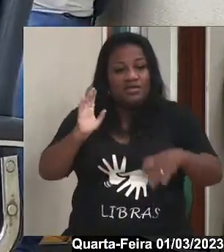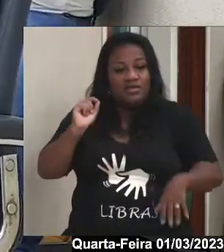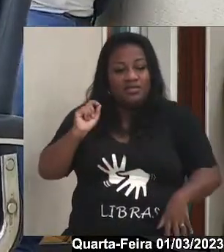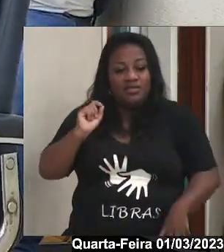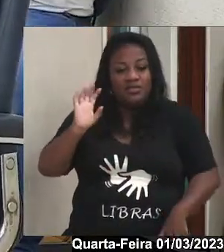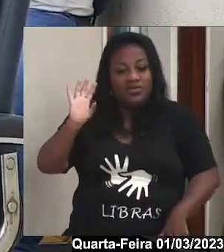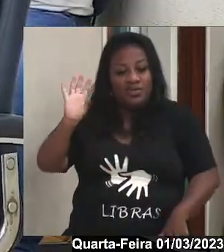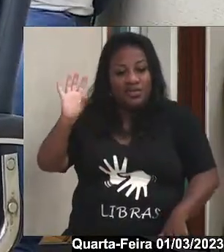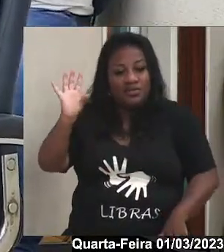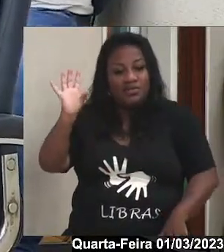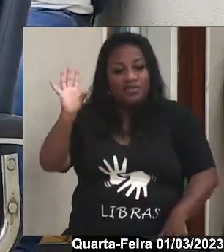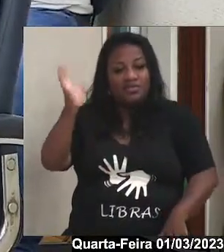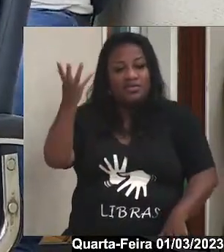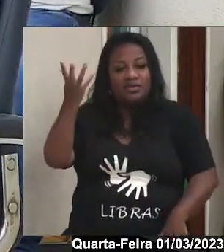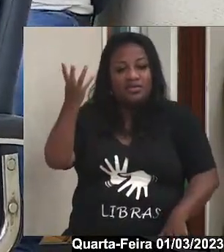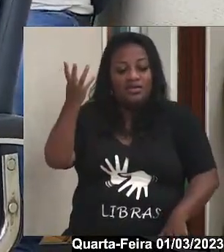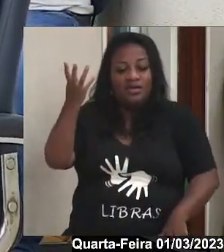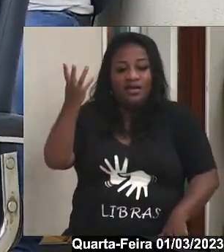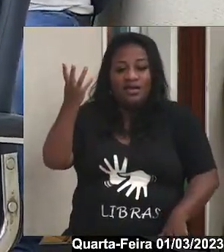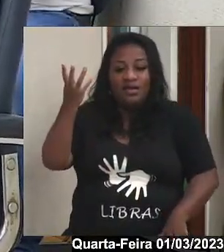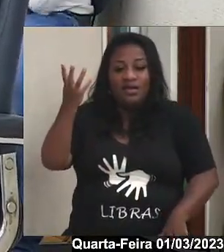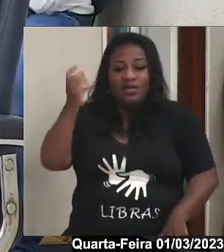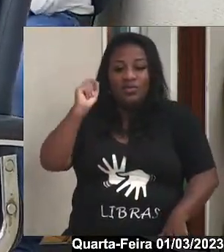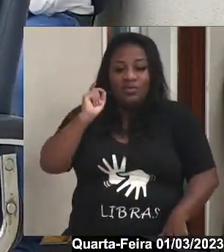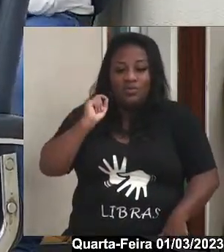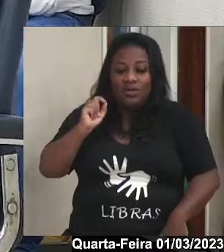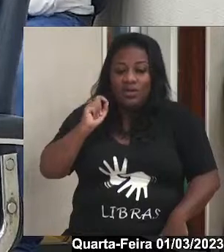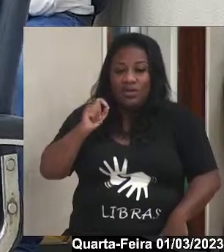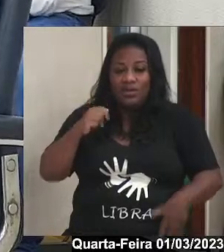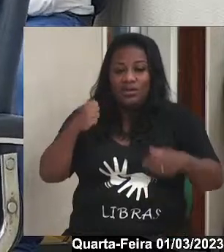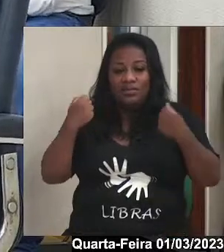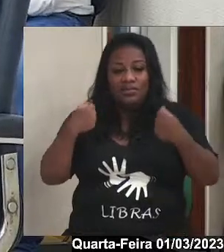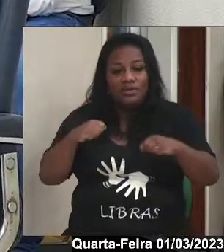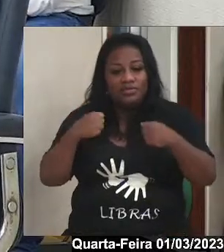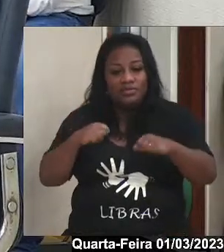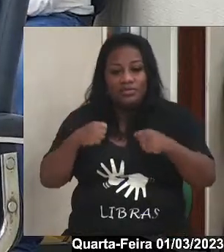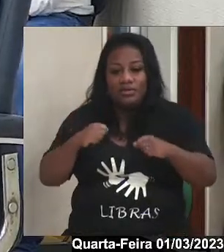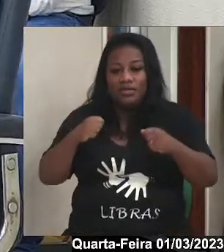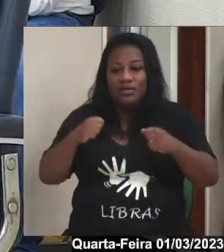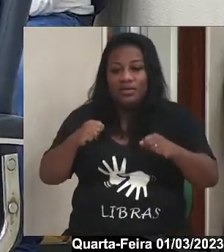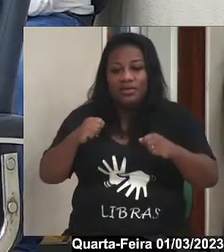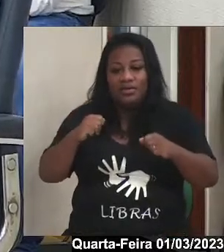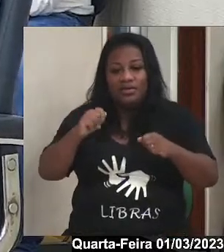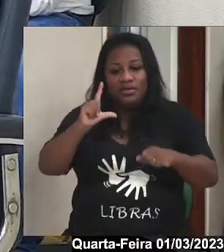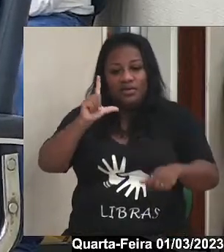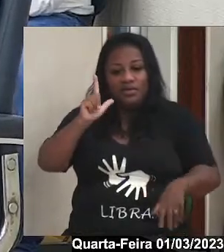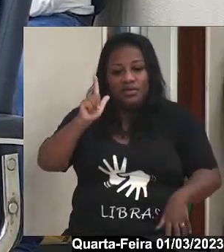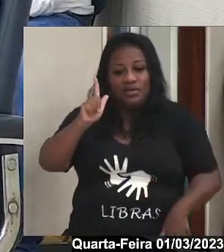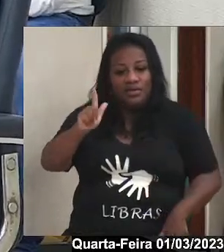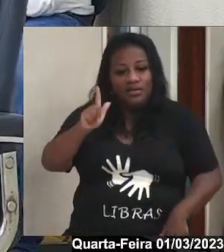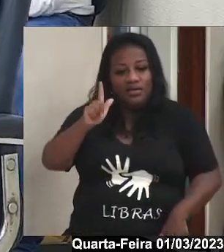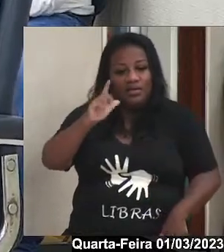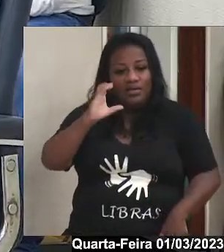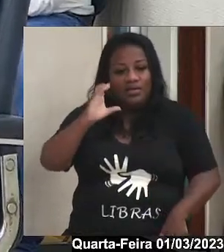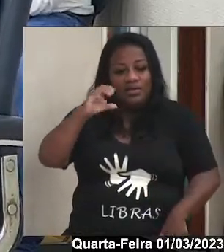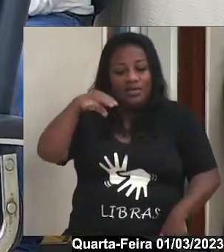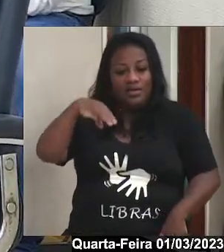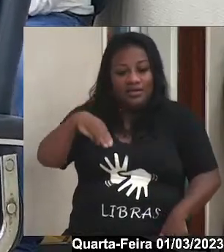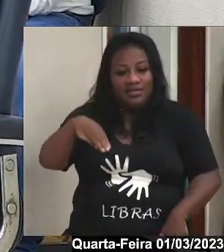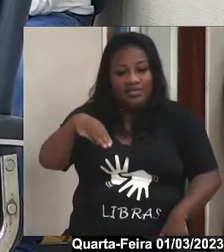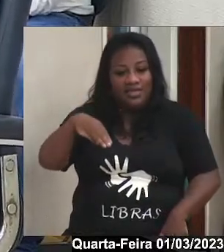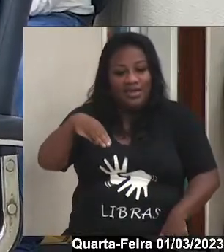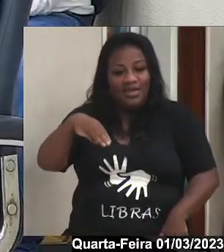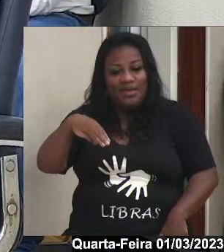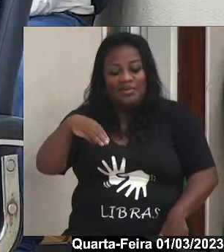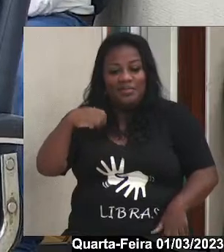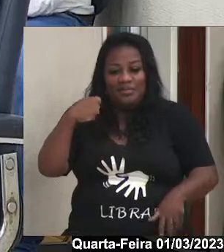aconteceu. O que deveria acontecer é, na verdade, uma reciclagem dos nossos GCMs para que aquela abordagem não se